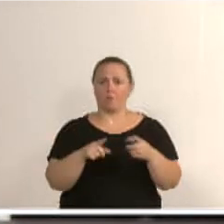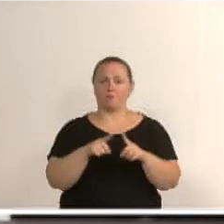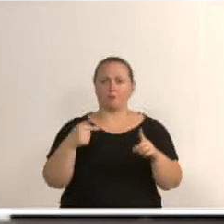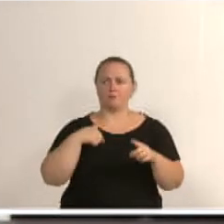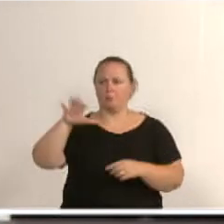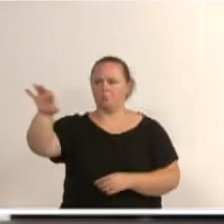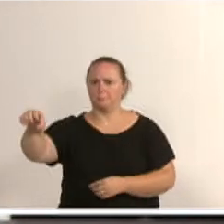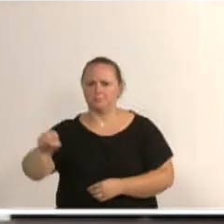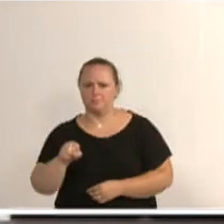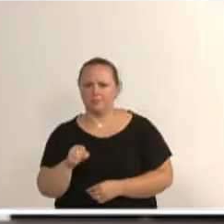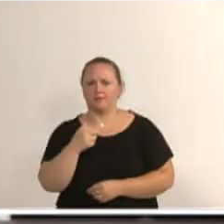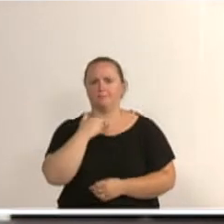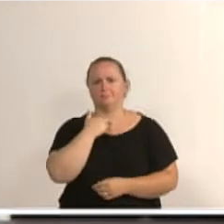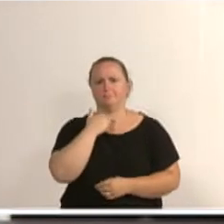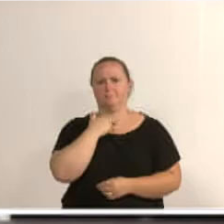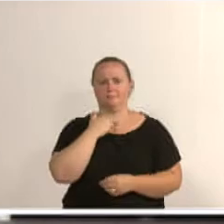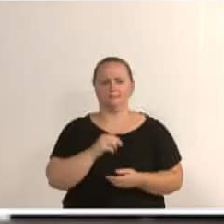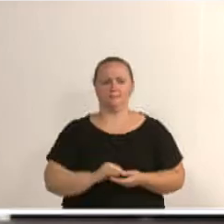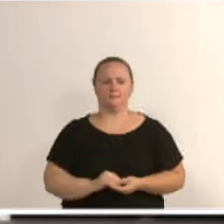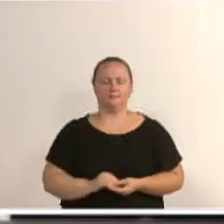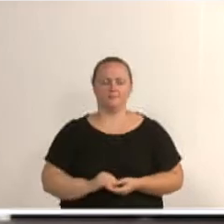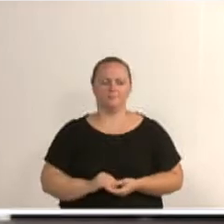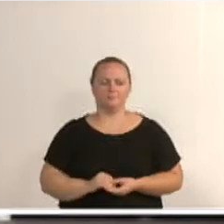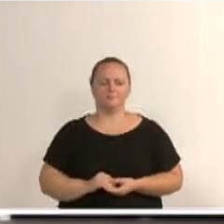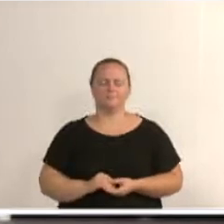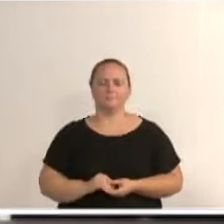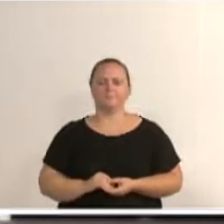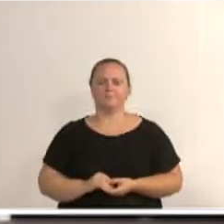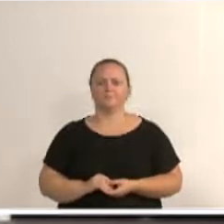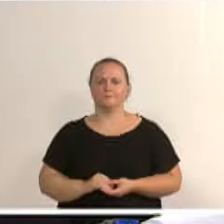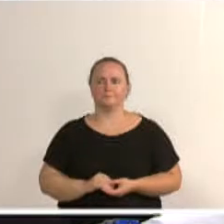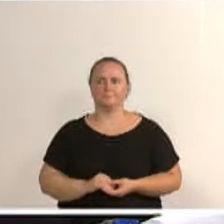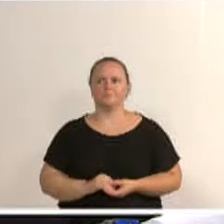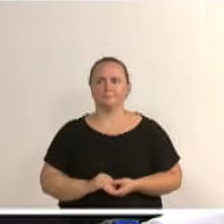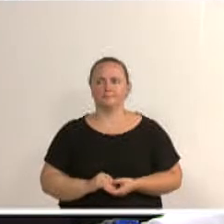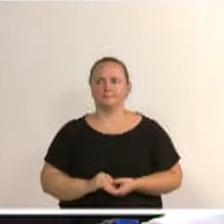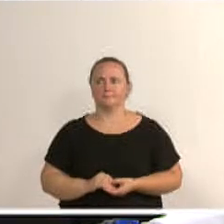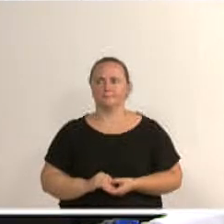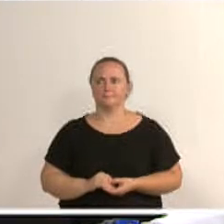Convido agora o vereador Adriano Pereira.